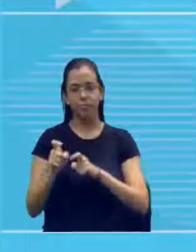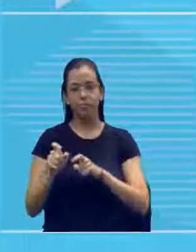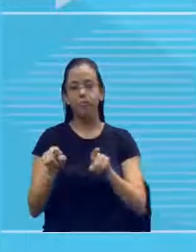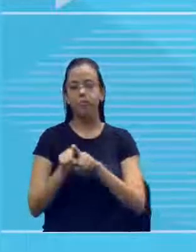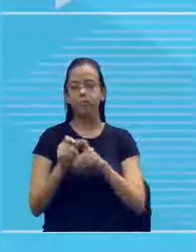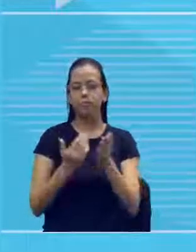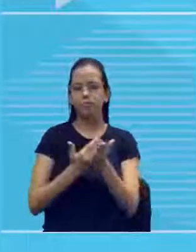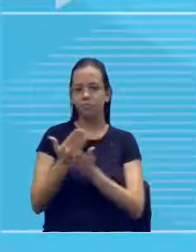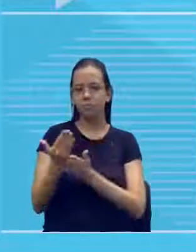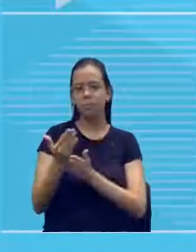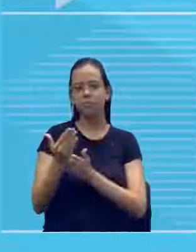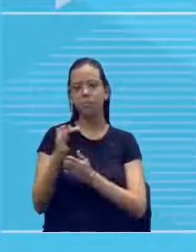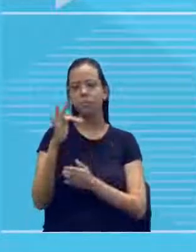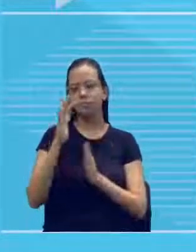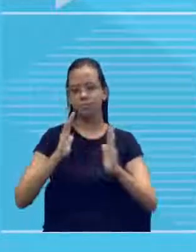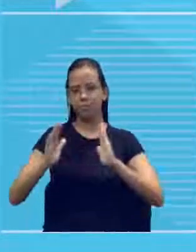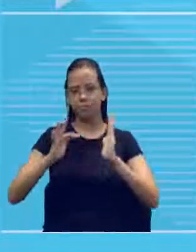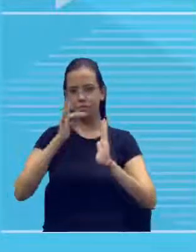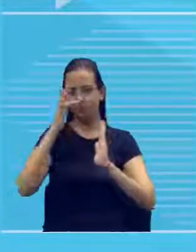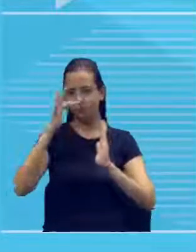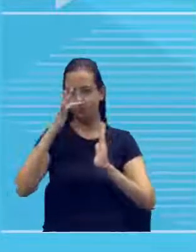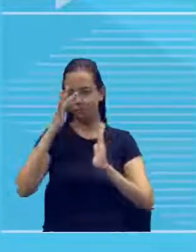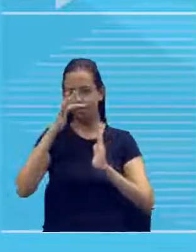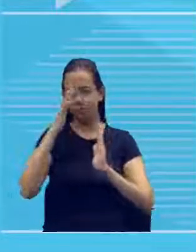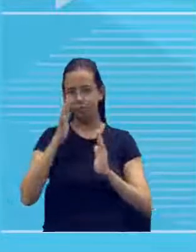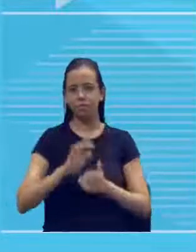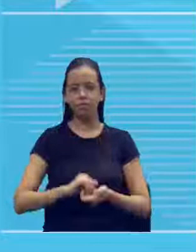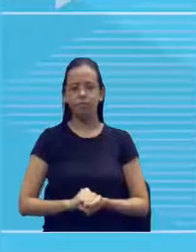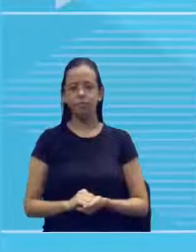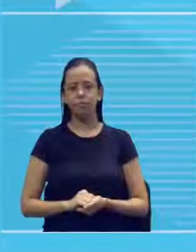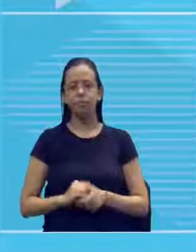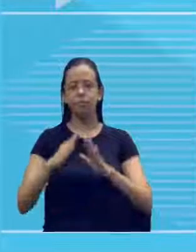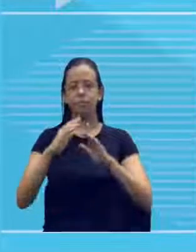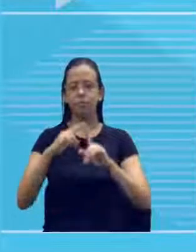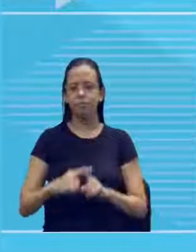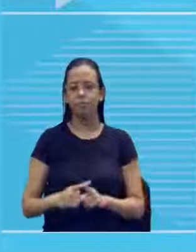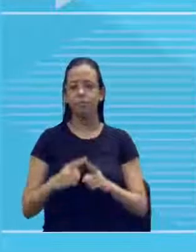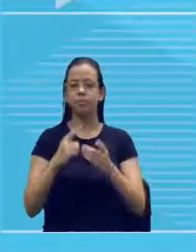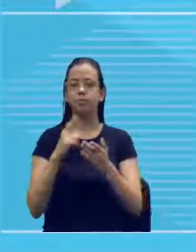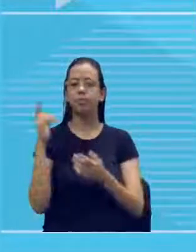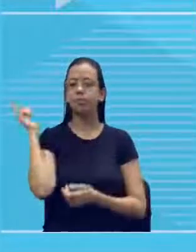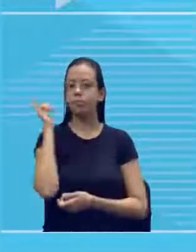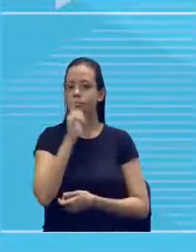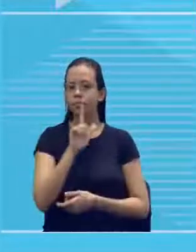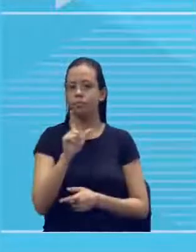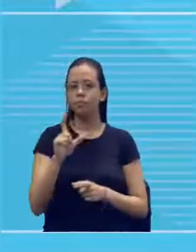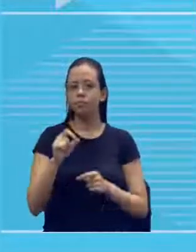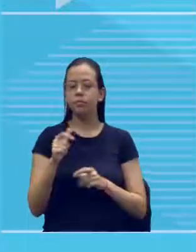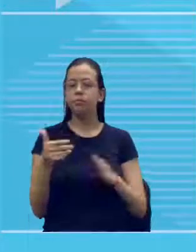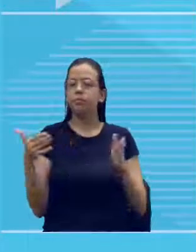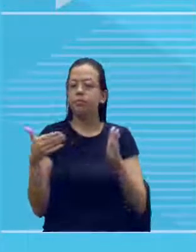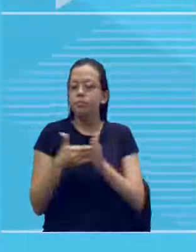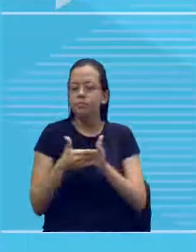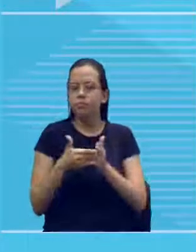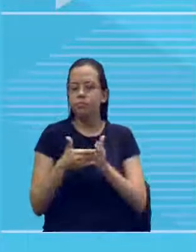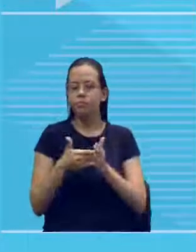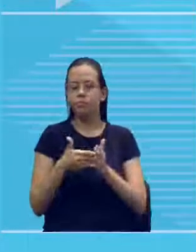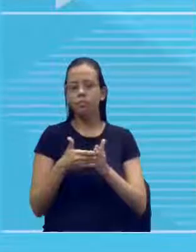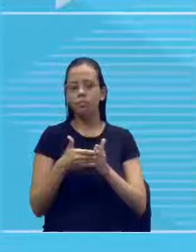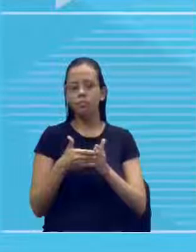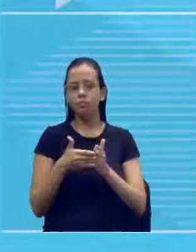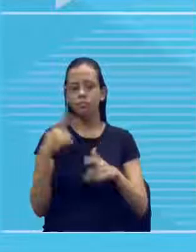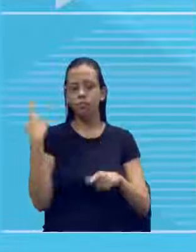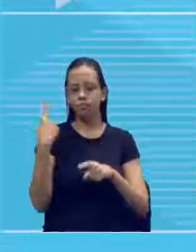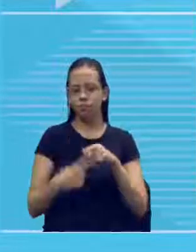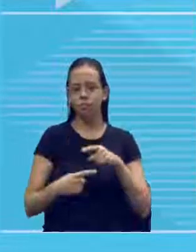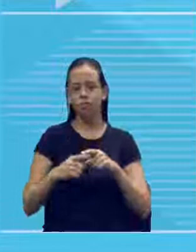da primavera, né, a igreja ela conseguiu barrar, impedir a manifestação